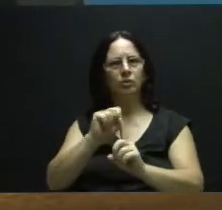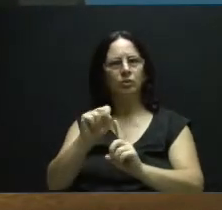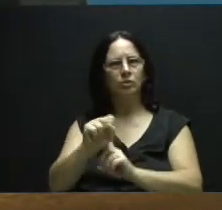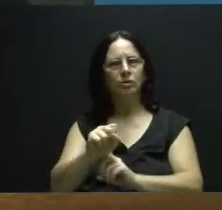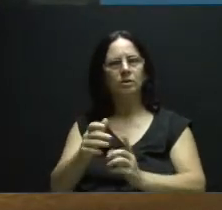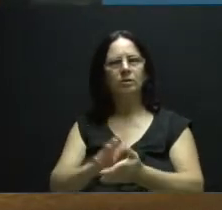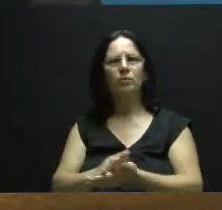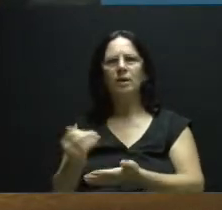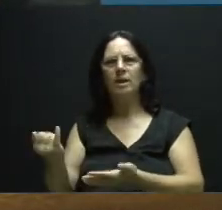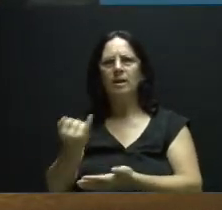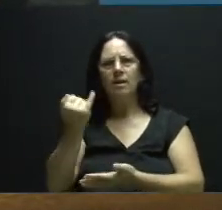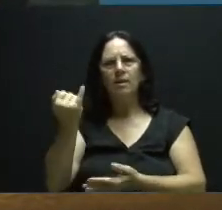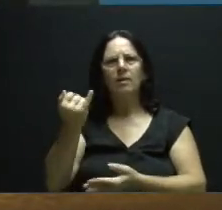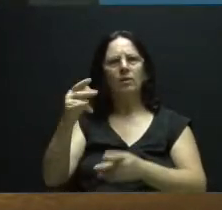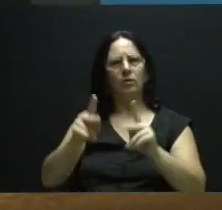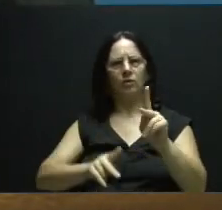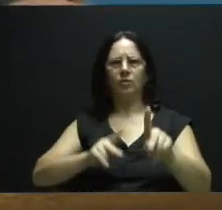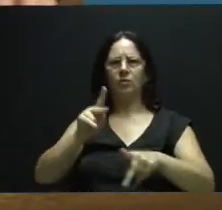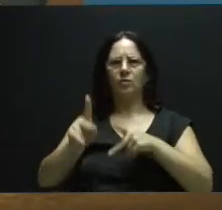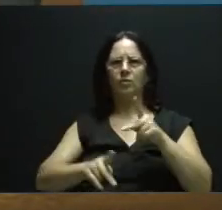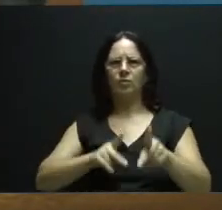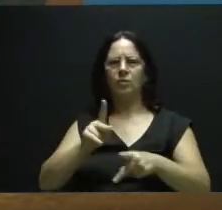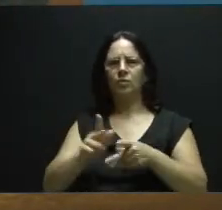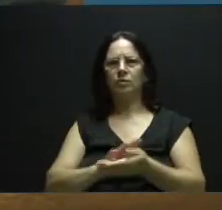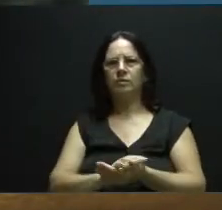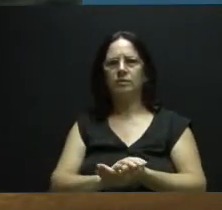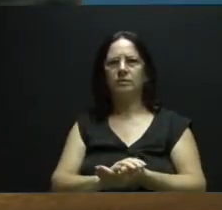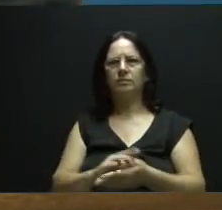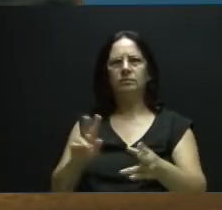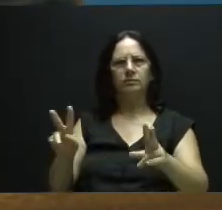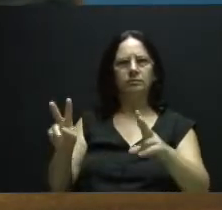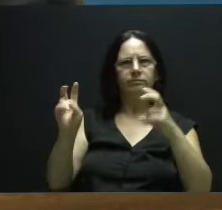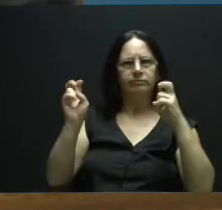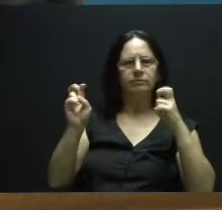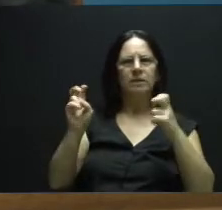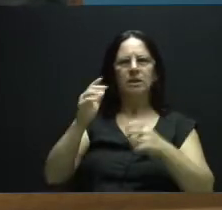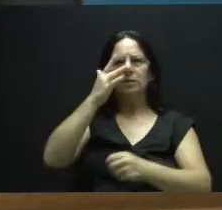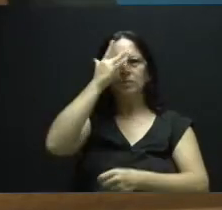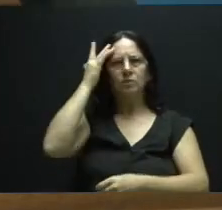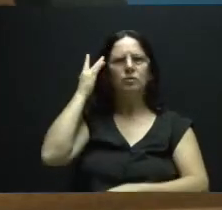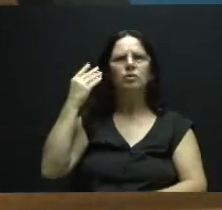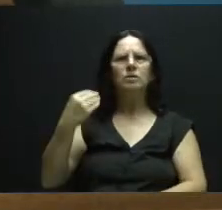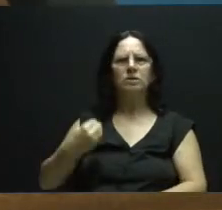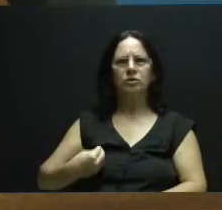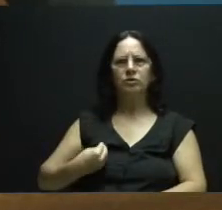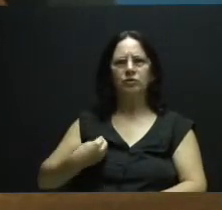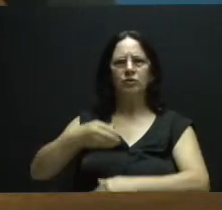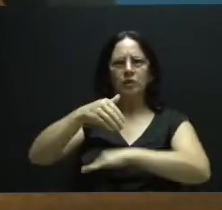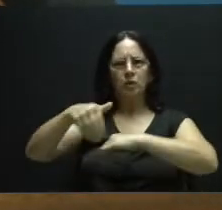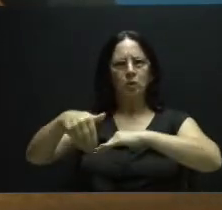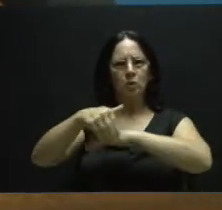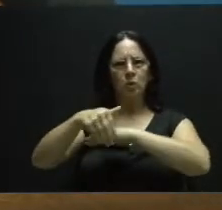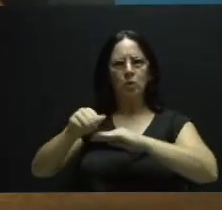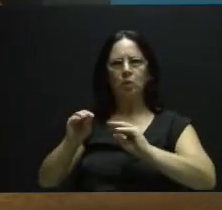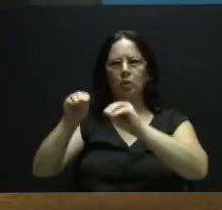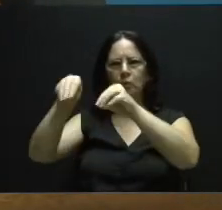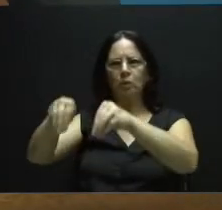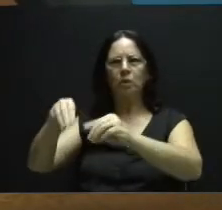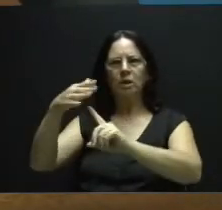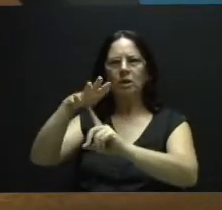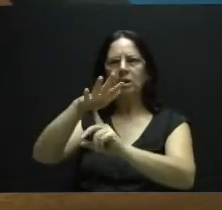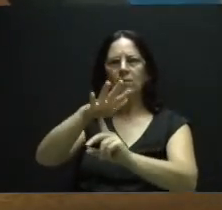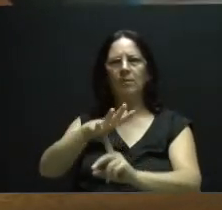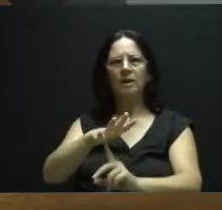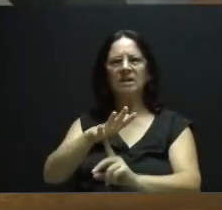os interesses do povo e quando você vê que os moradores de rua estão alocados e